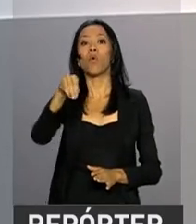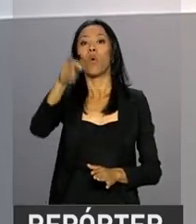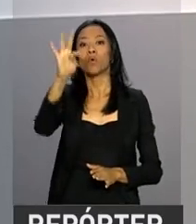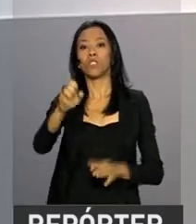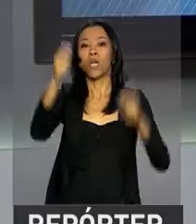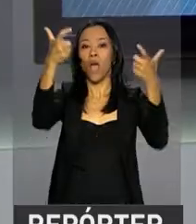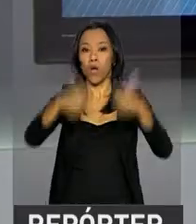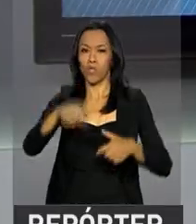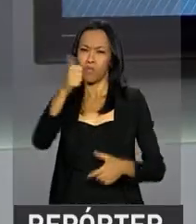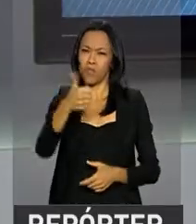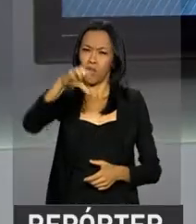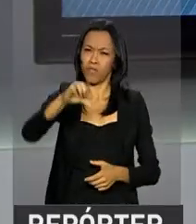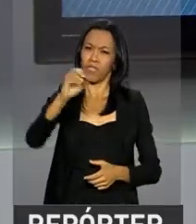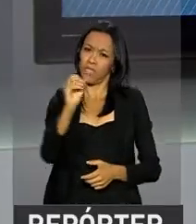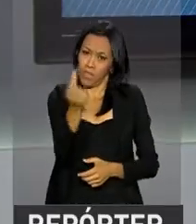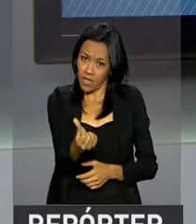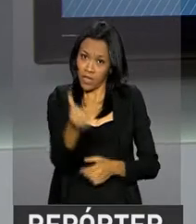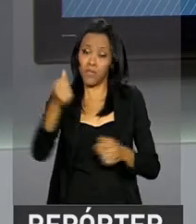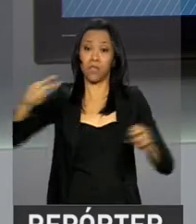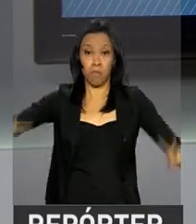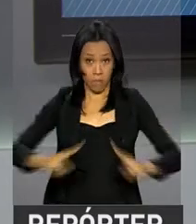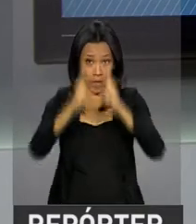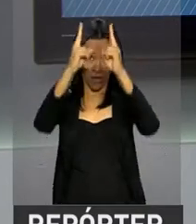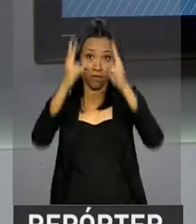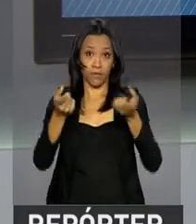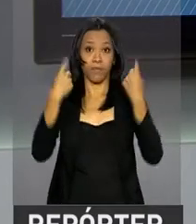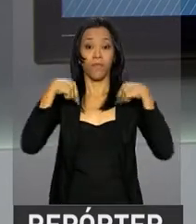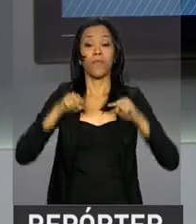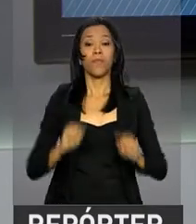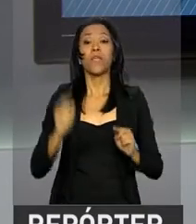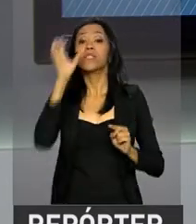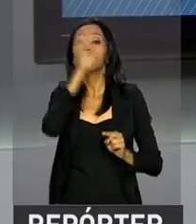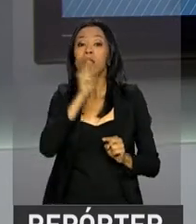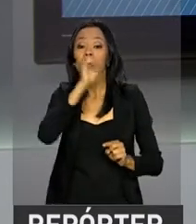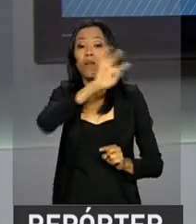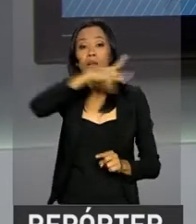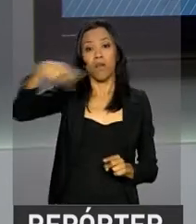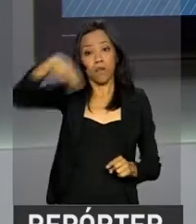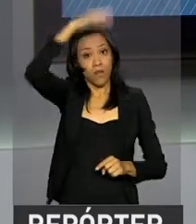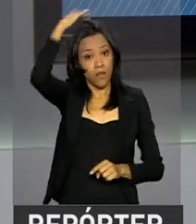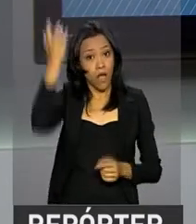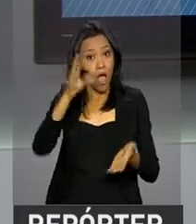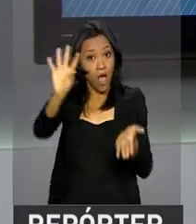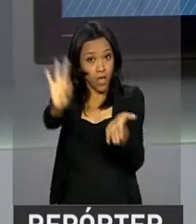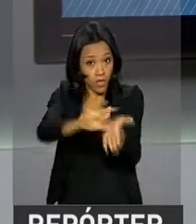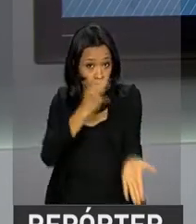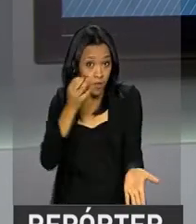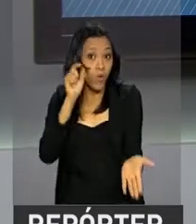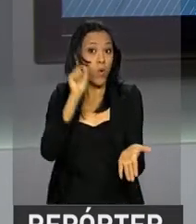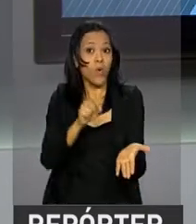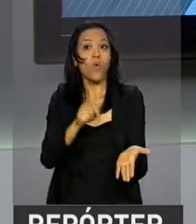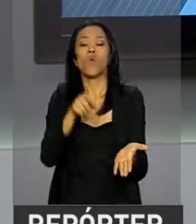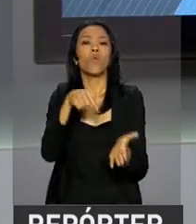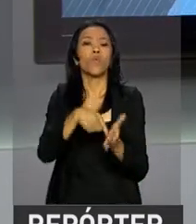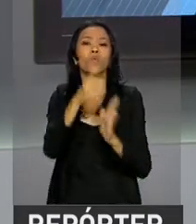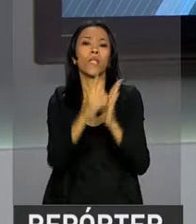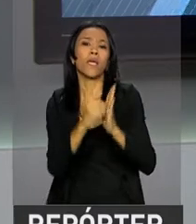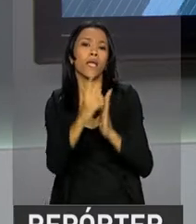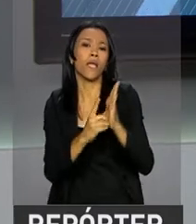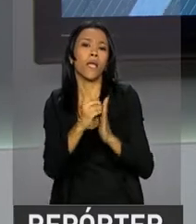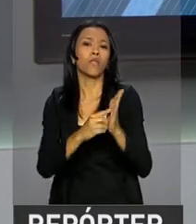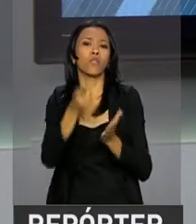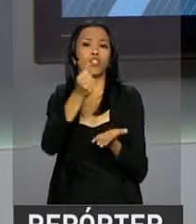paris o presidente michel temer assinou no sábado um decreto que autoriza a conversão de cerca de 4 bilhões de reais